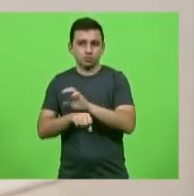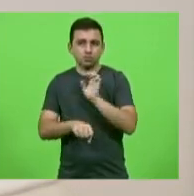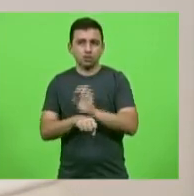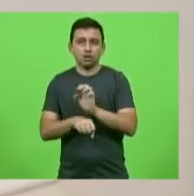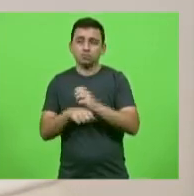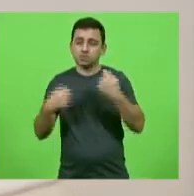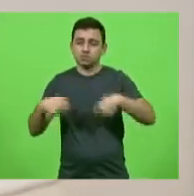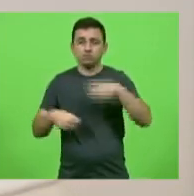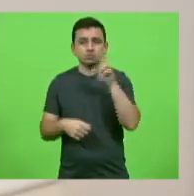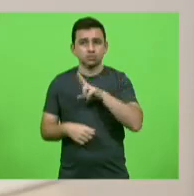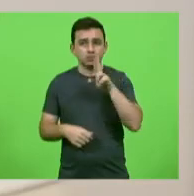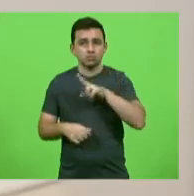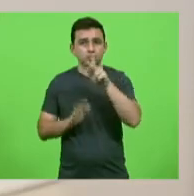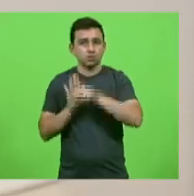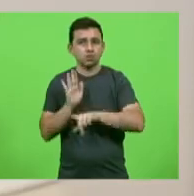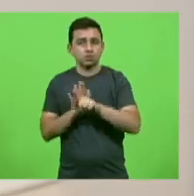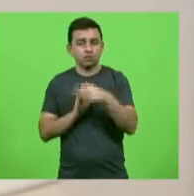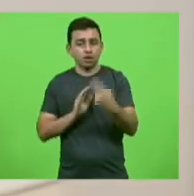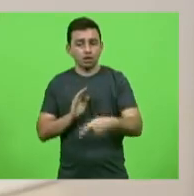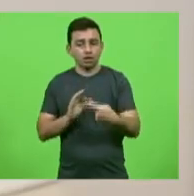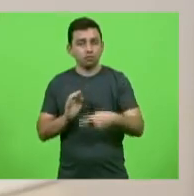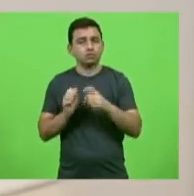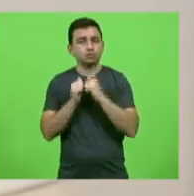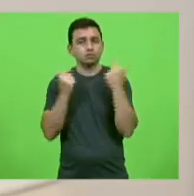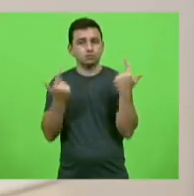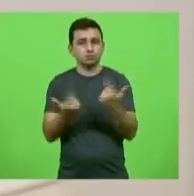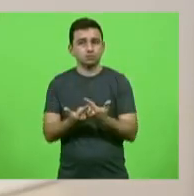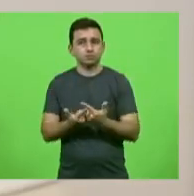lei nessa augusta Casa Legislativa. Fecha aspas.